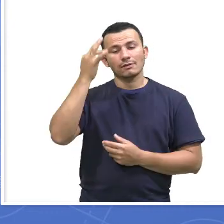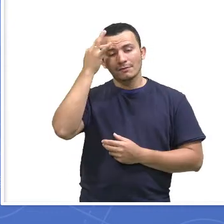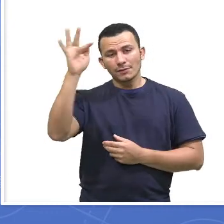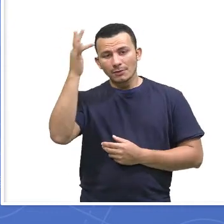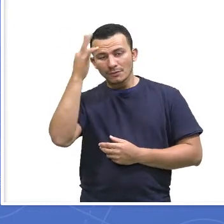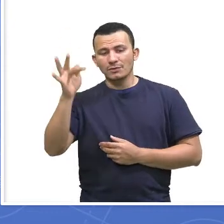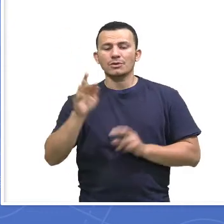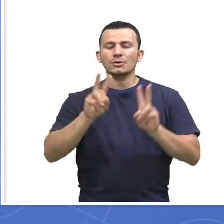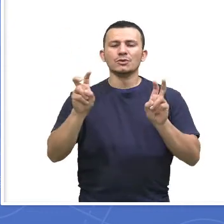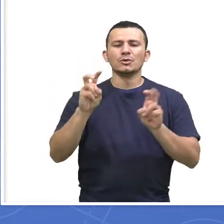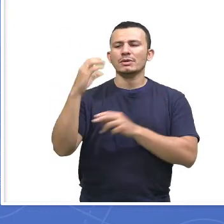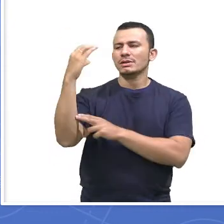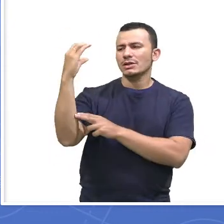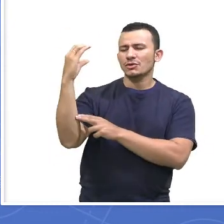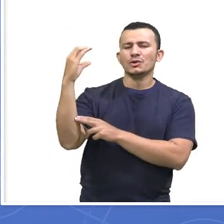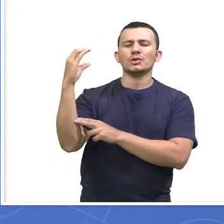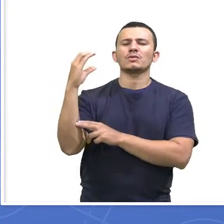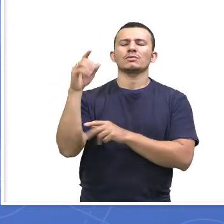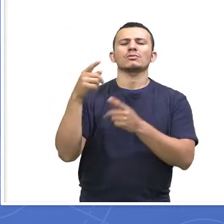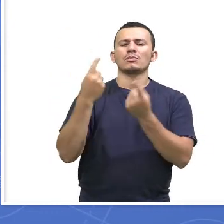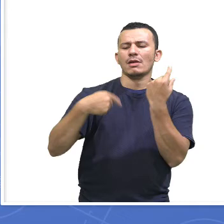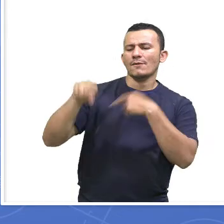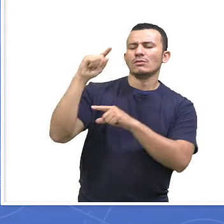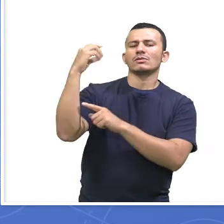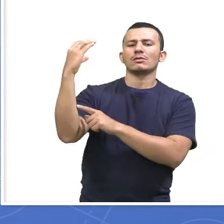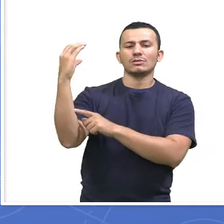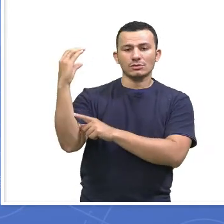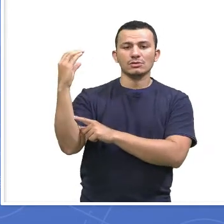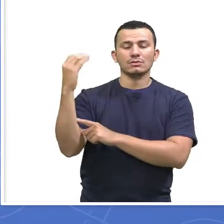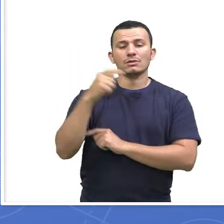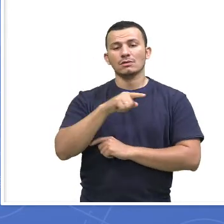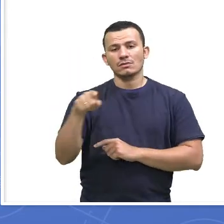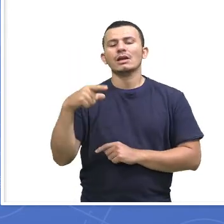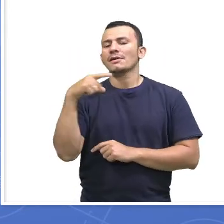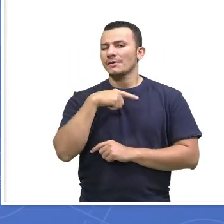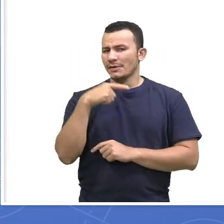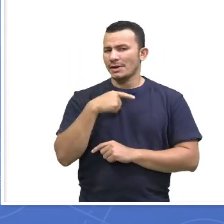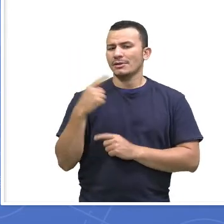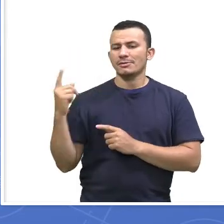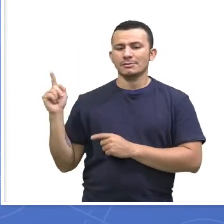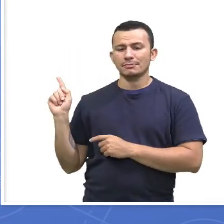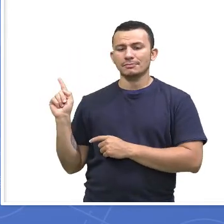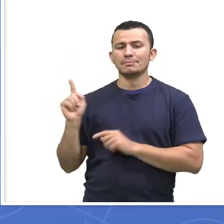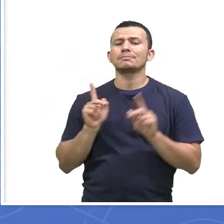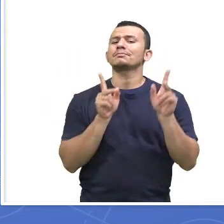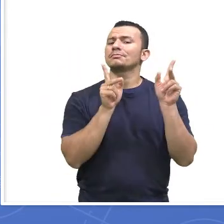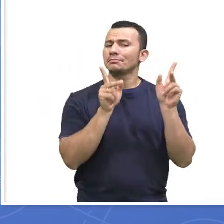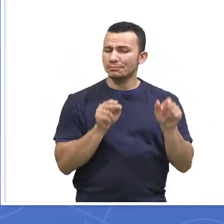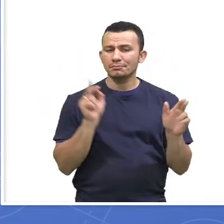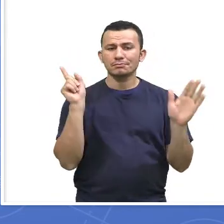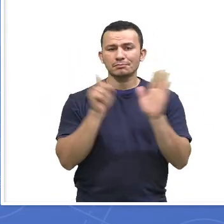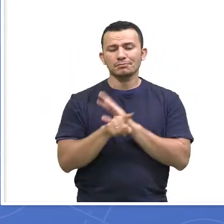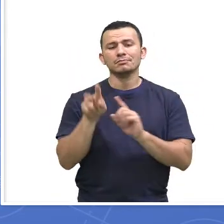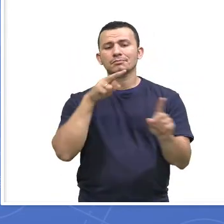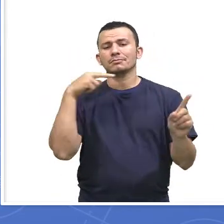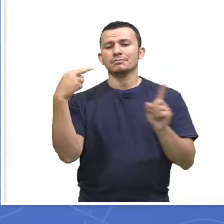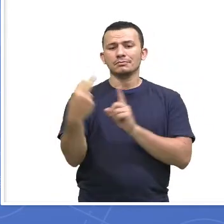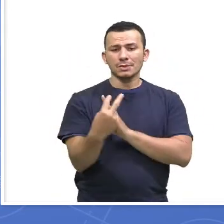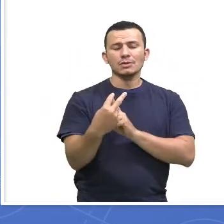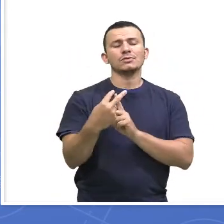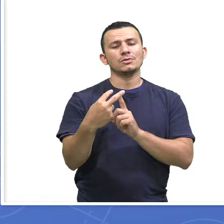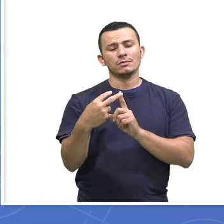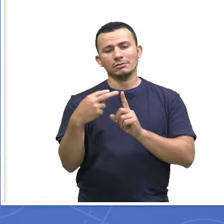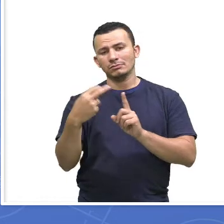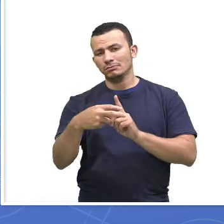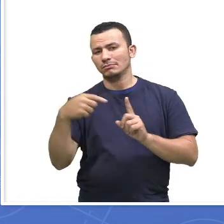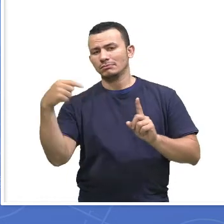conhecimento científico, da revolução científica e tal, vocês vão ver muito falar nisso aí, né? Nessa visão, que é uma